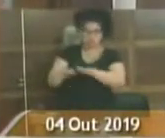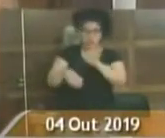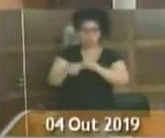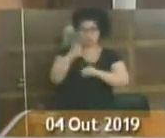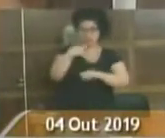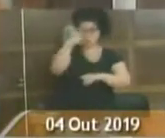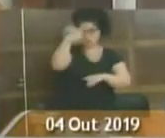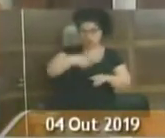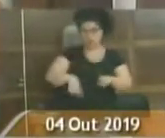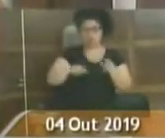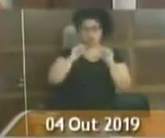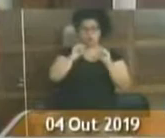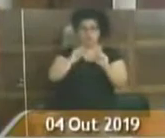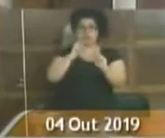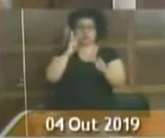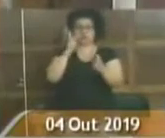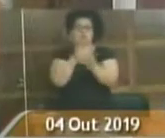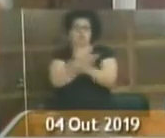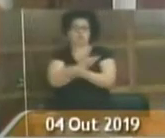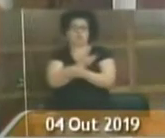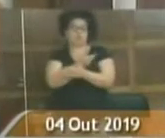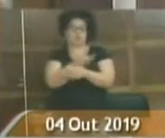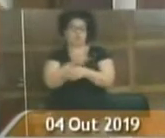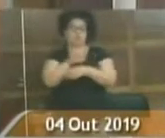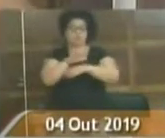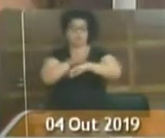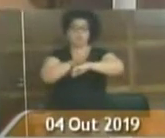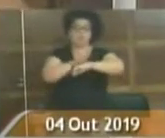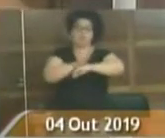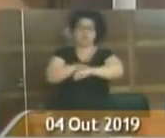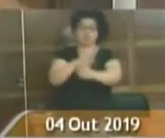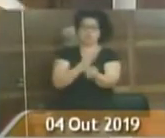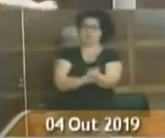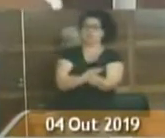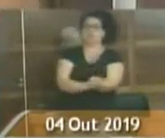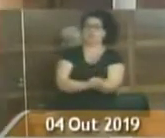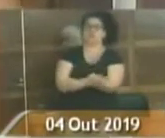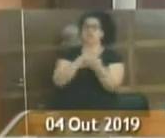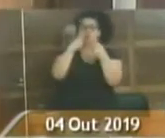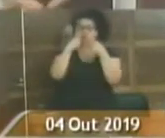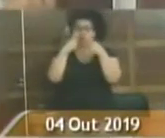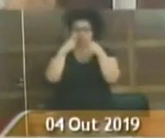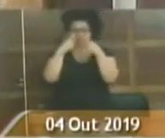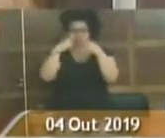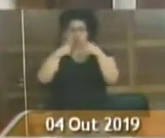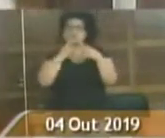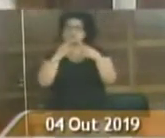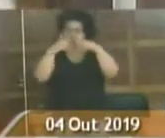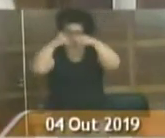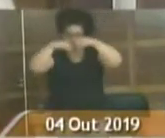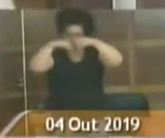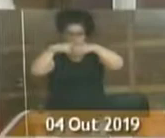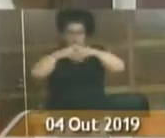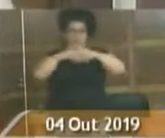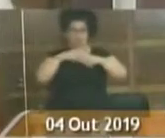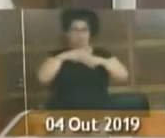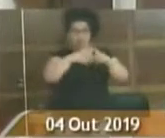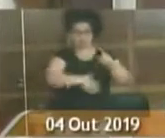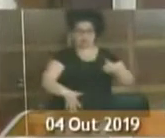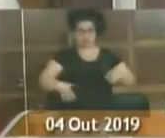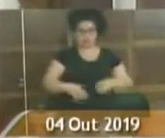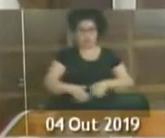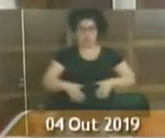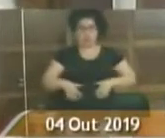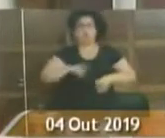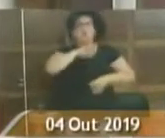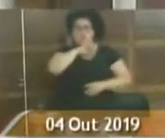até causar uma hepatite, uma hemorragia, porque ele já tem o fígado mais ruim, entendeu? Então, na verdade, o